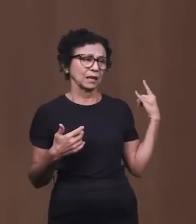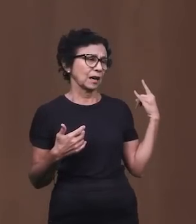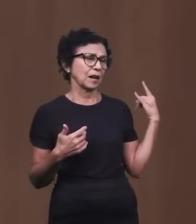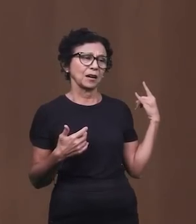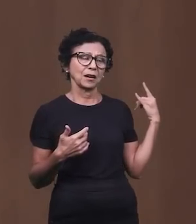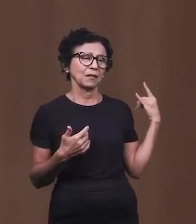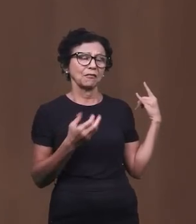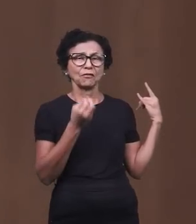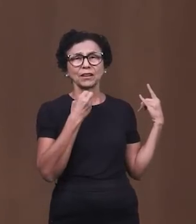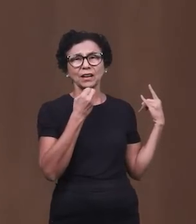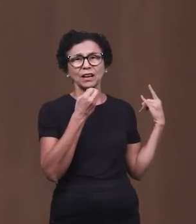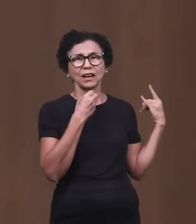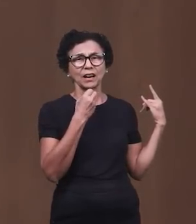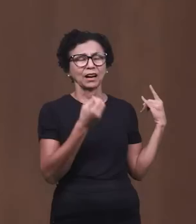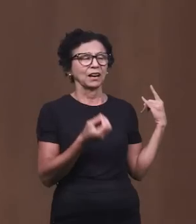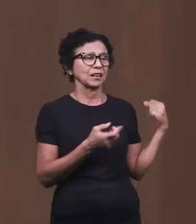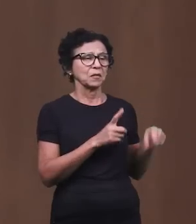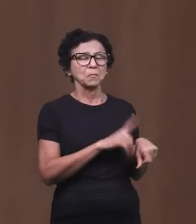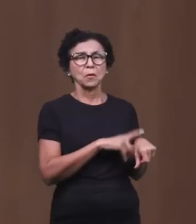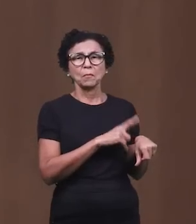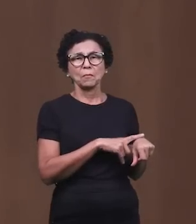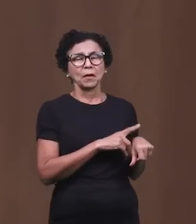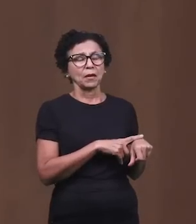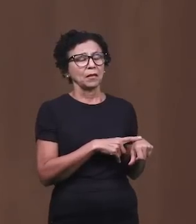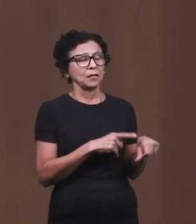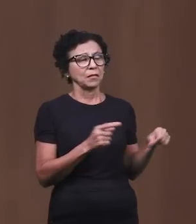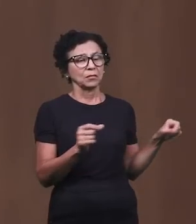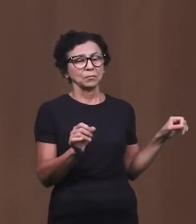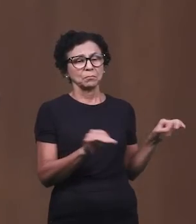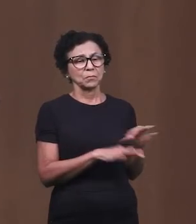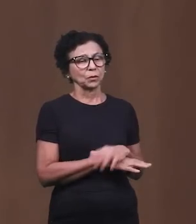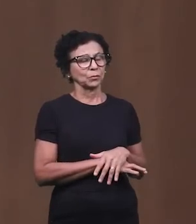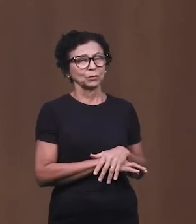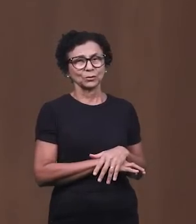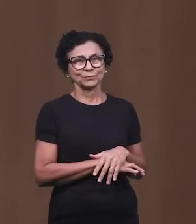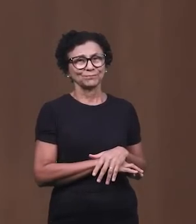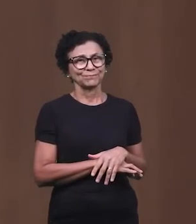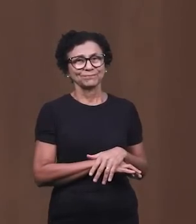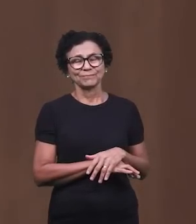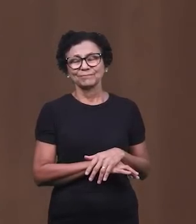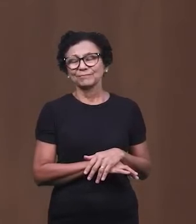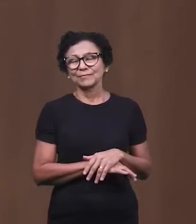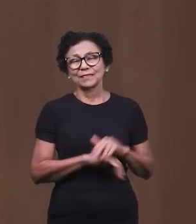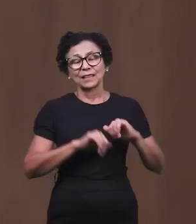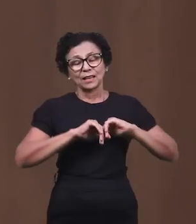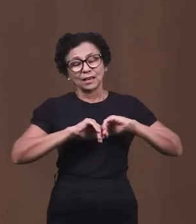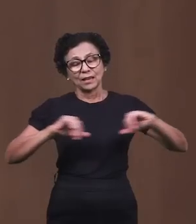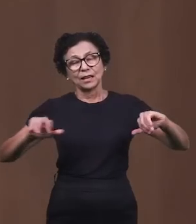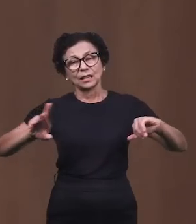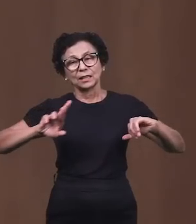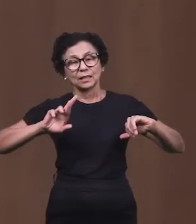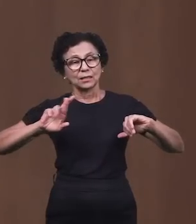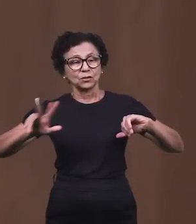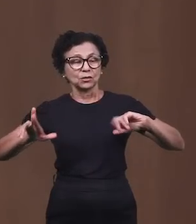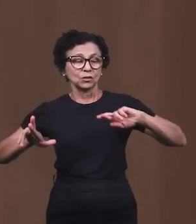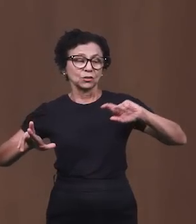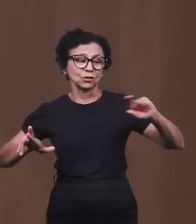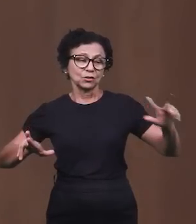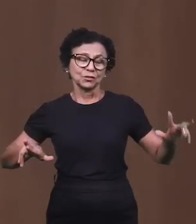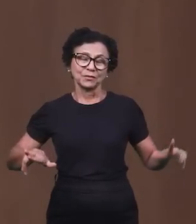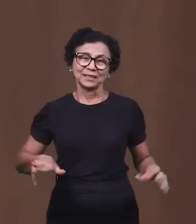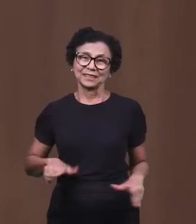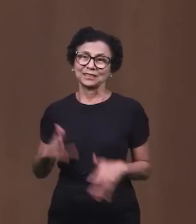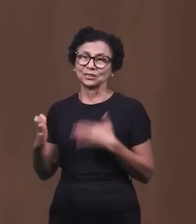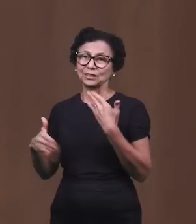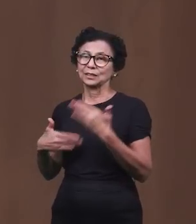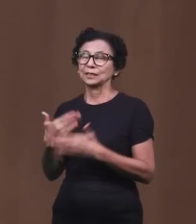dos festejos humanos, não tem relação nenhuma. É outra alegria, é uma bênção que Deus ele